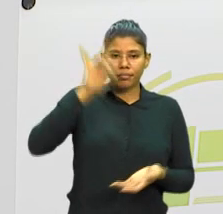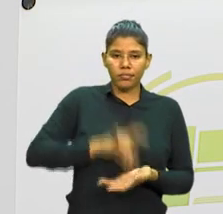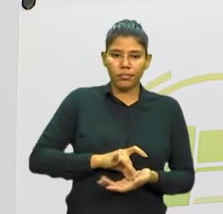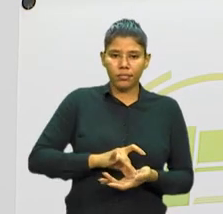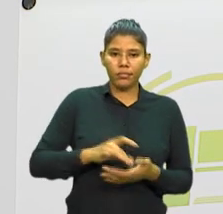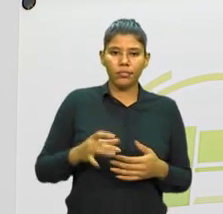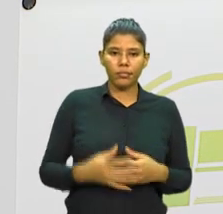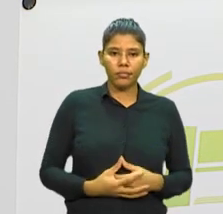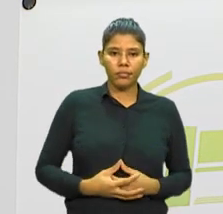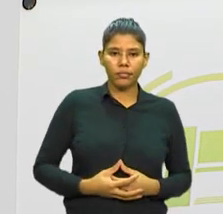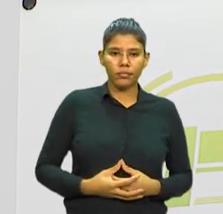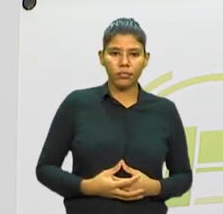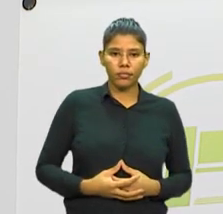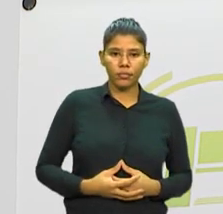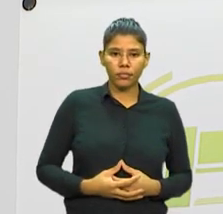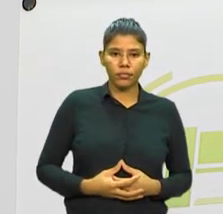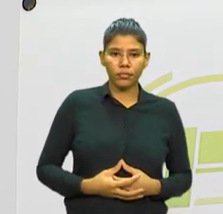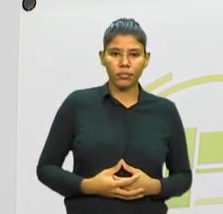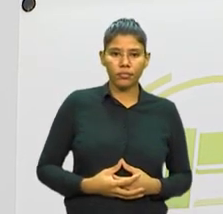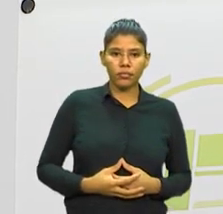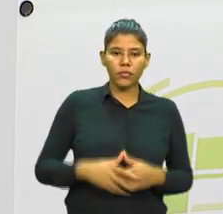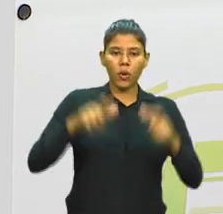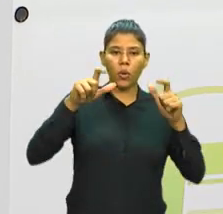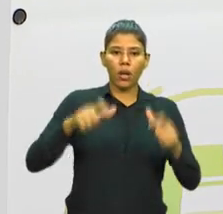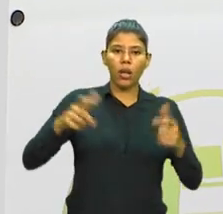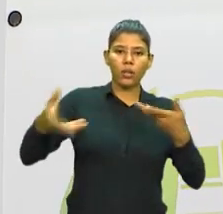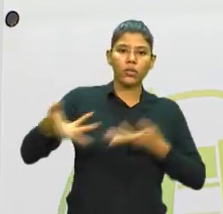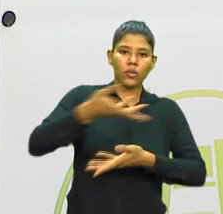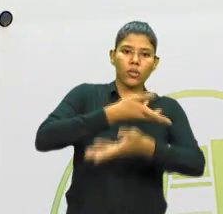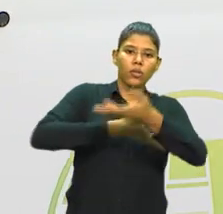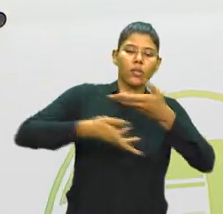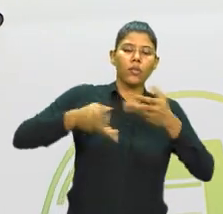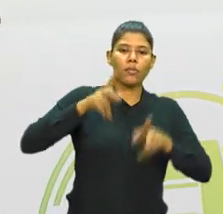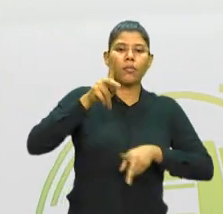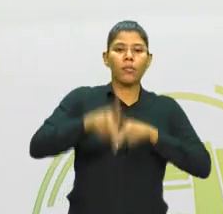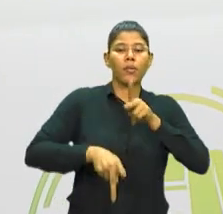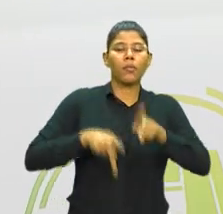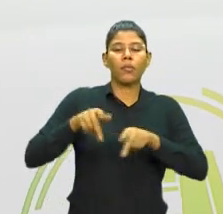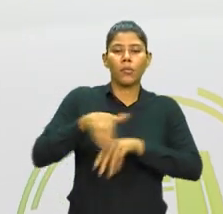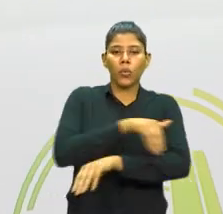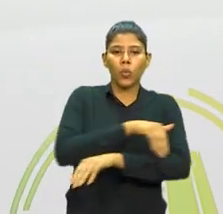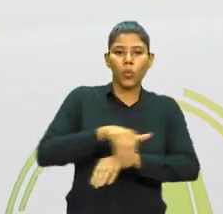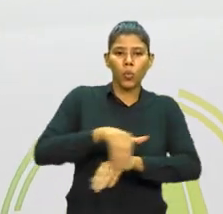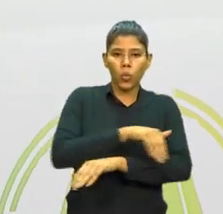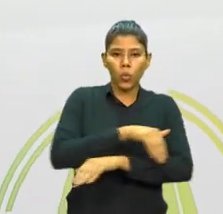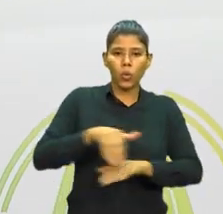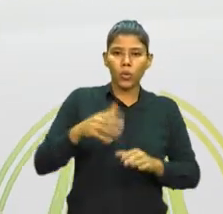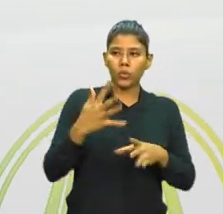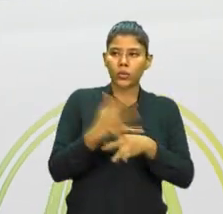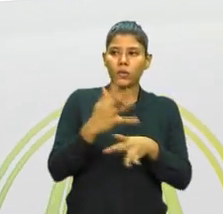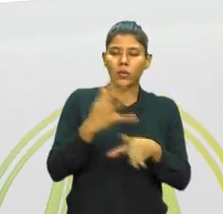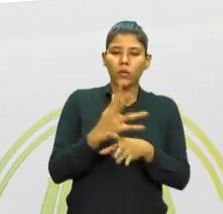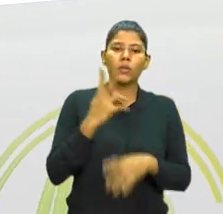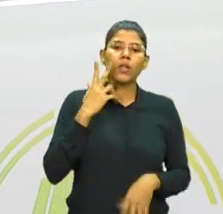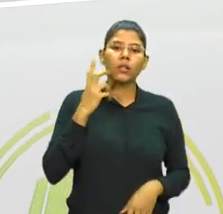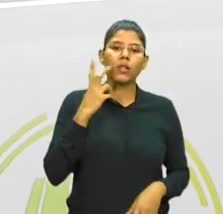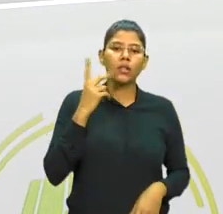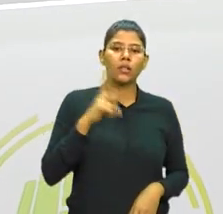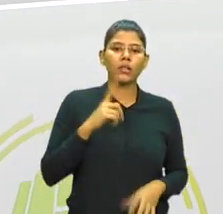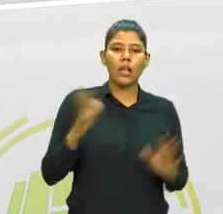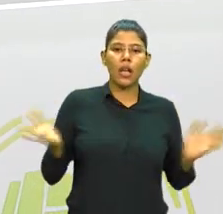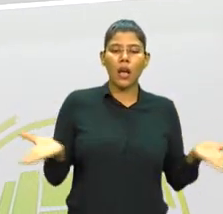efetivar o centro de convivência para a população em situação de rua no centro de Fortaleza conta agora com uma